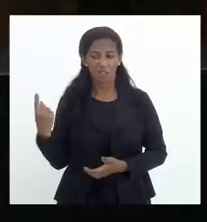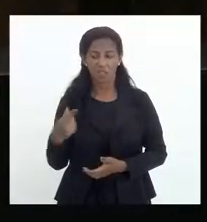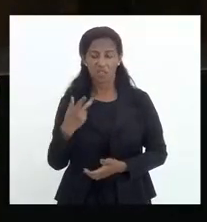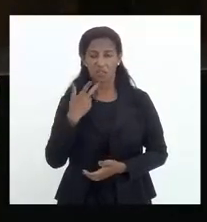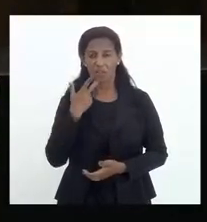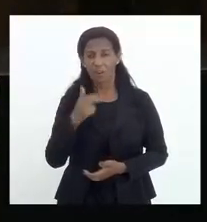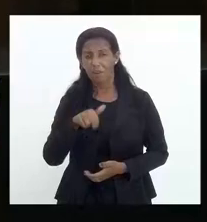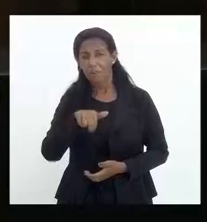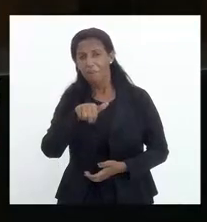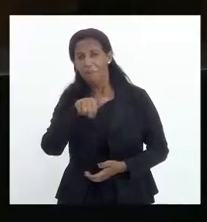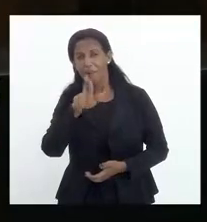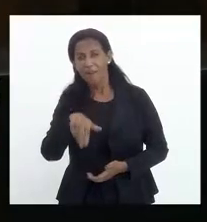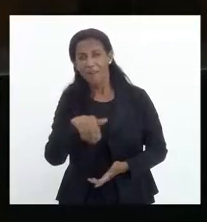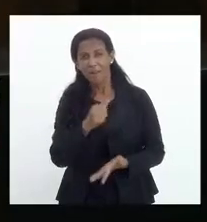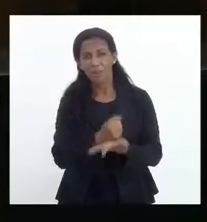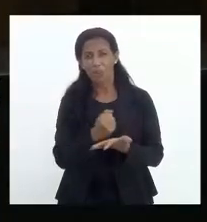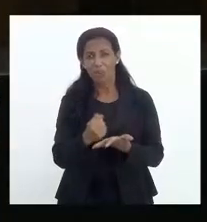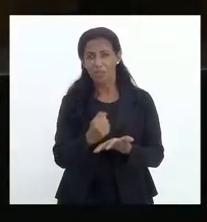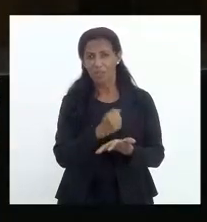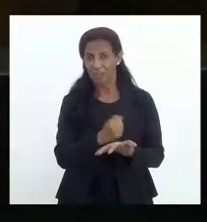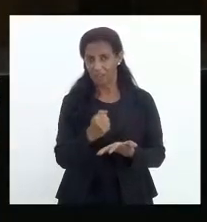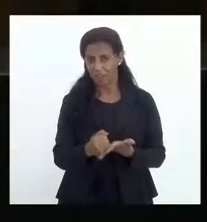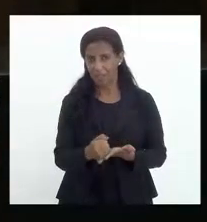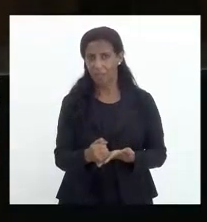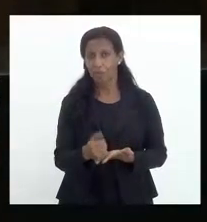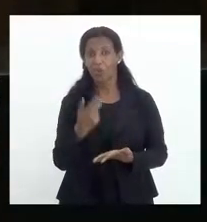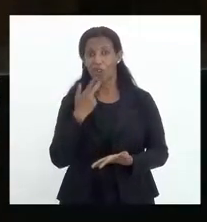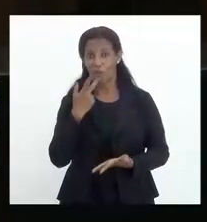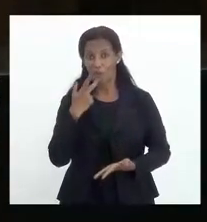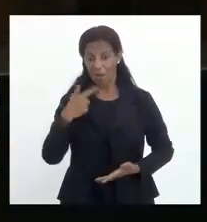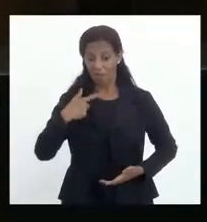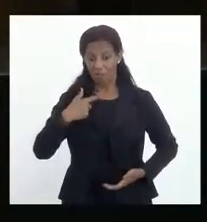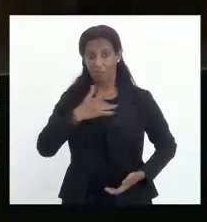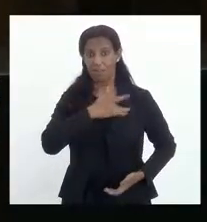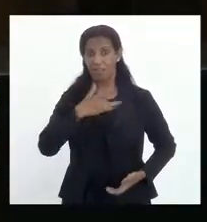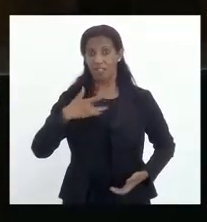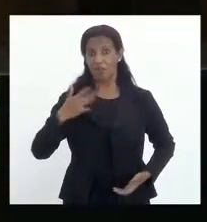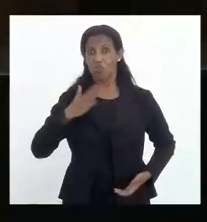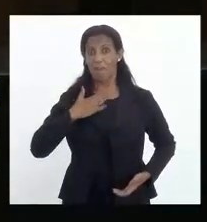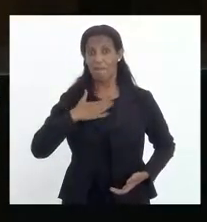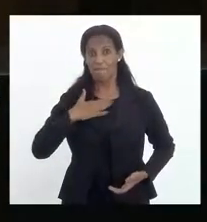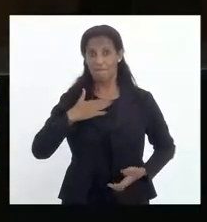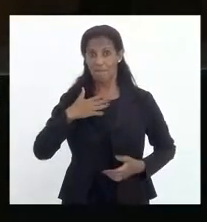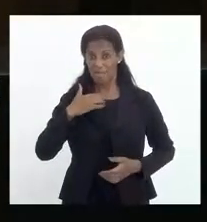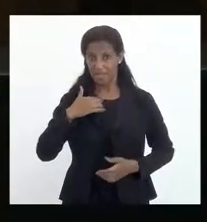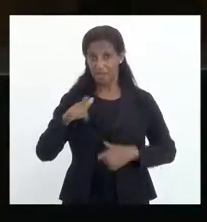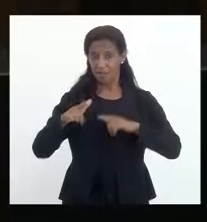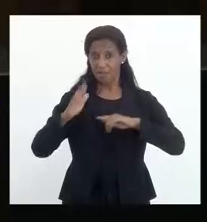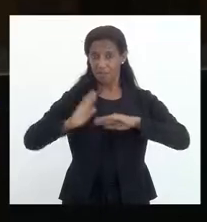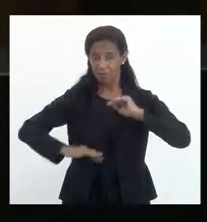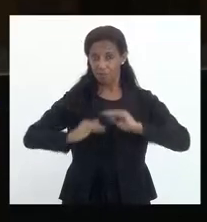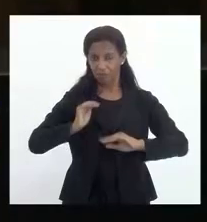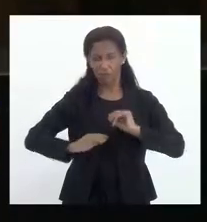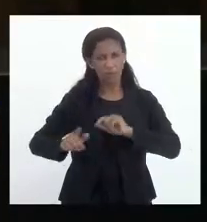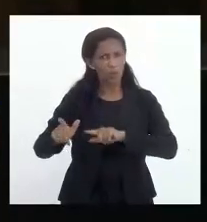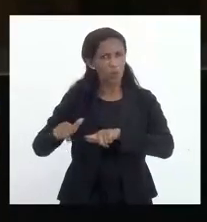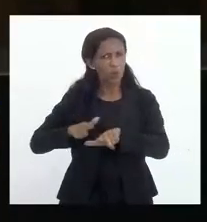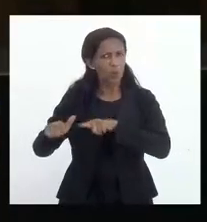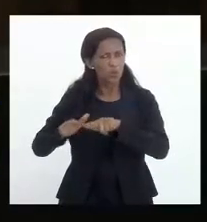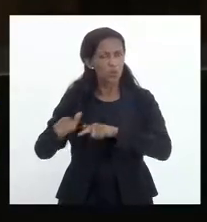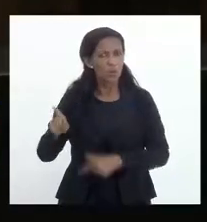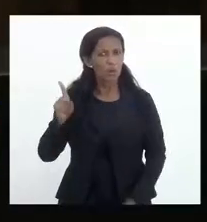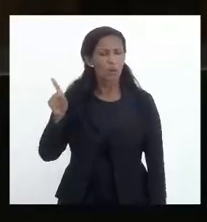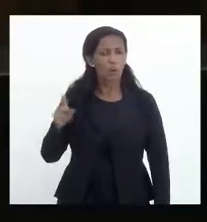para quem é contratado, e aí eu falo da área da saúde, que é a minha área, os trabalhadores ficaram